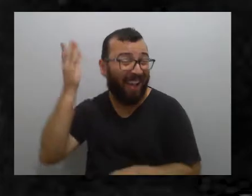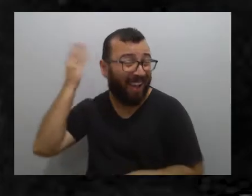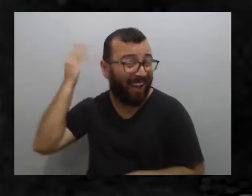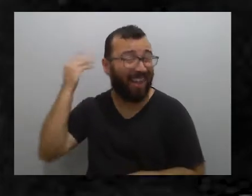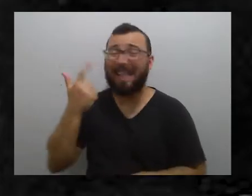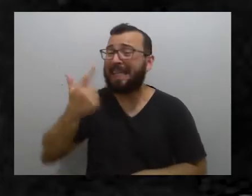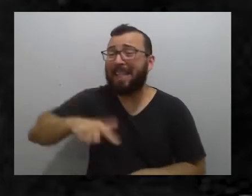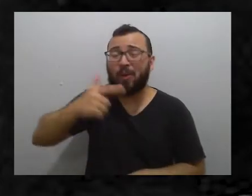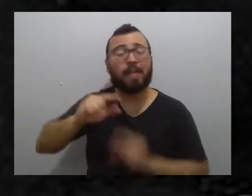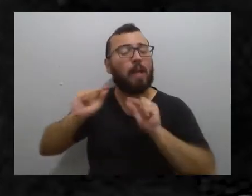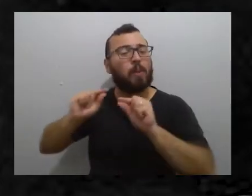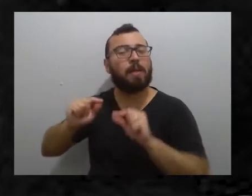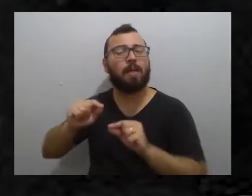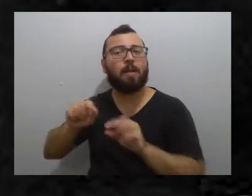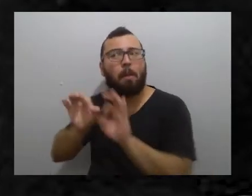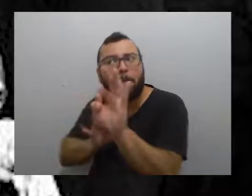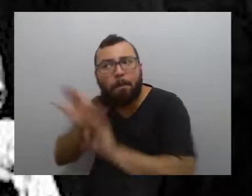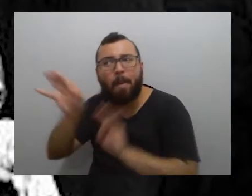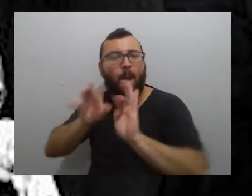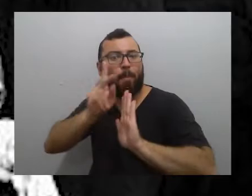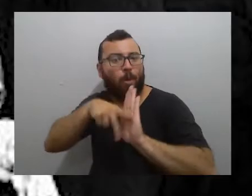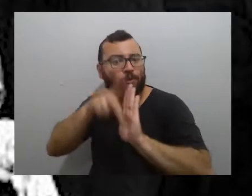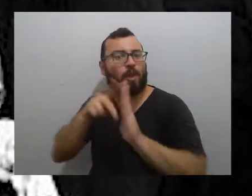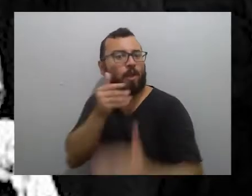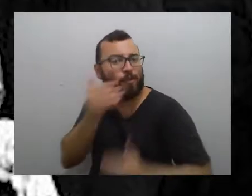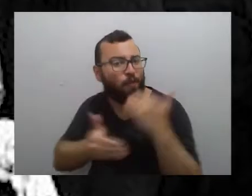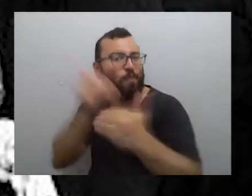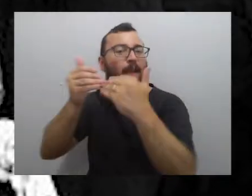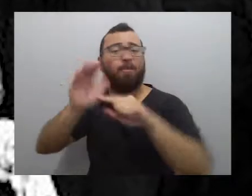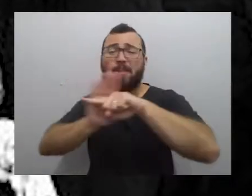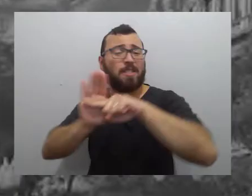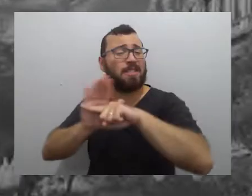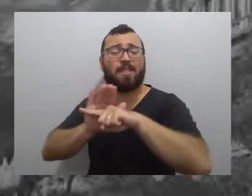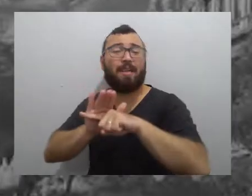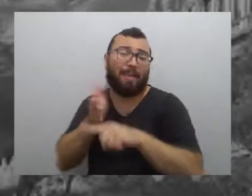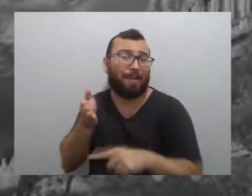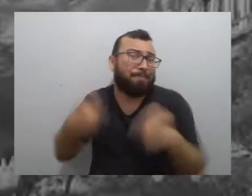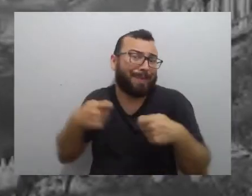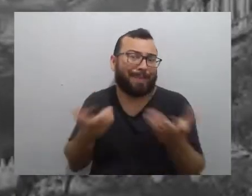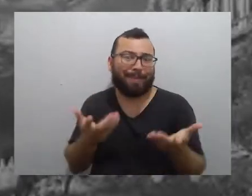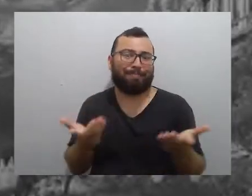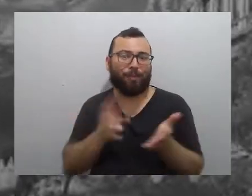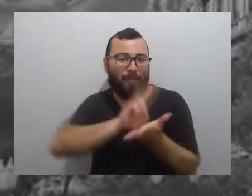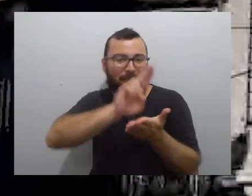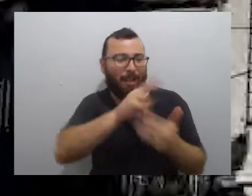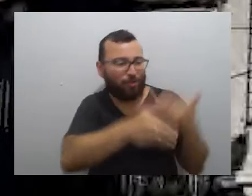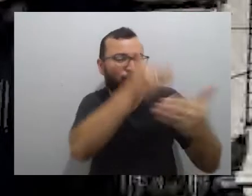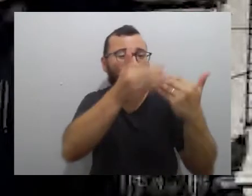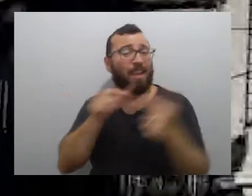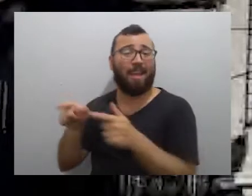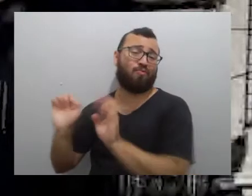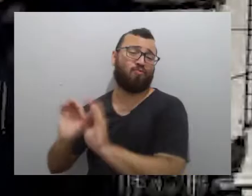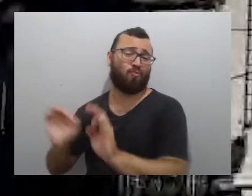reorganizada, desta vez com o nome de Universidade do Brasil. A esta altura, a universidade, que já tinha incorporado a Escola de Belas